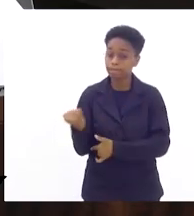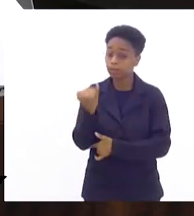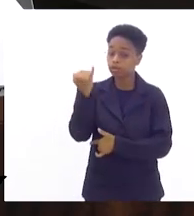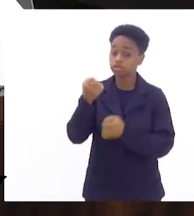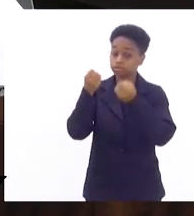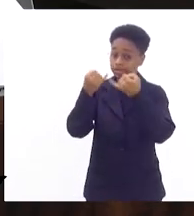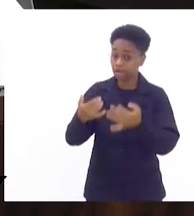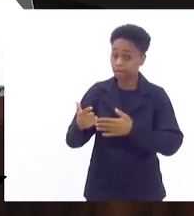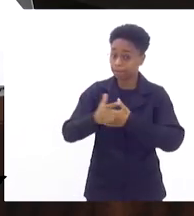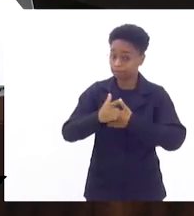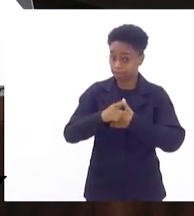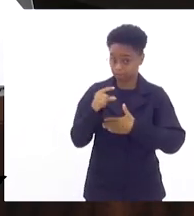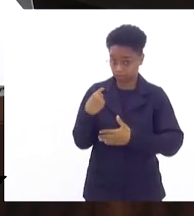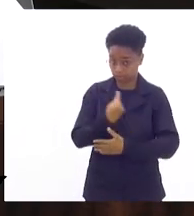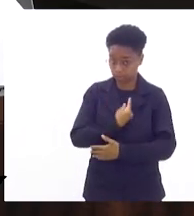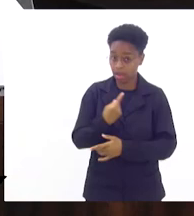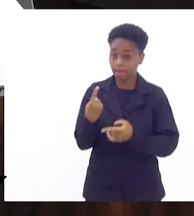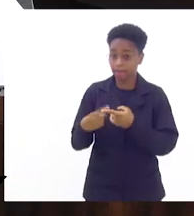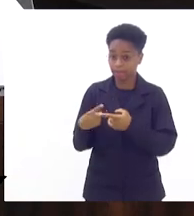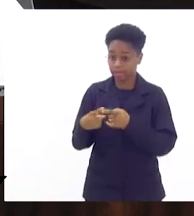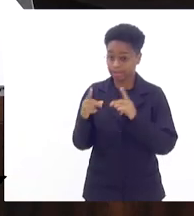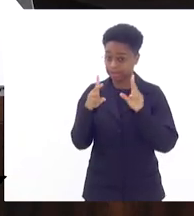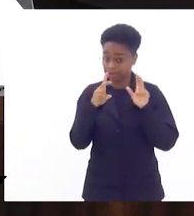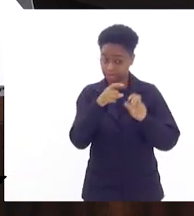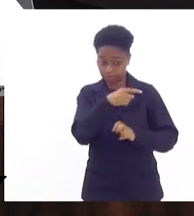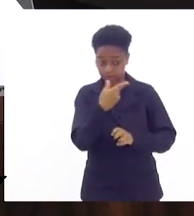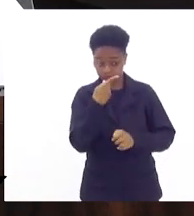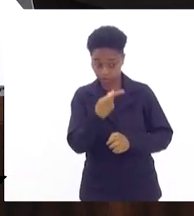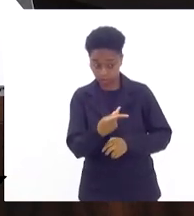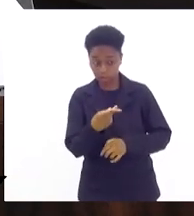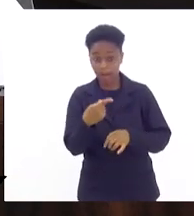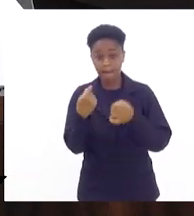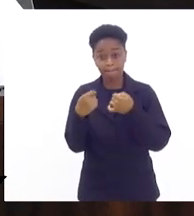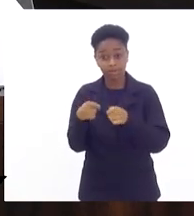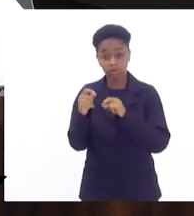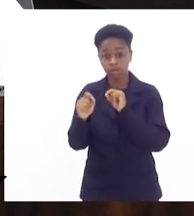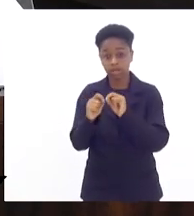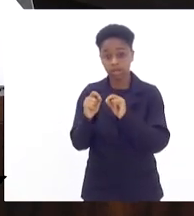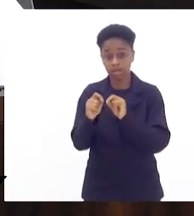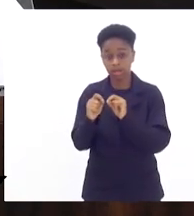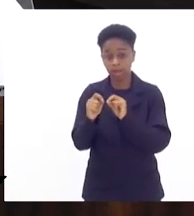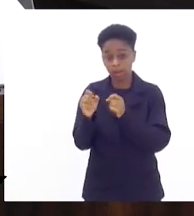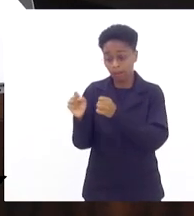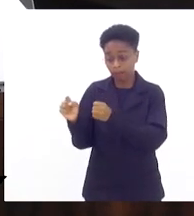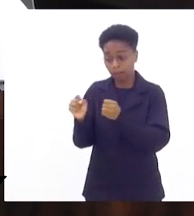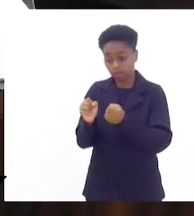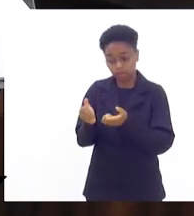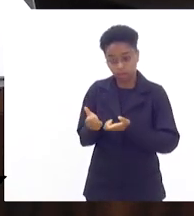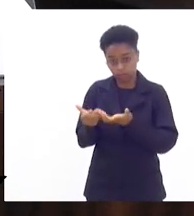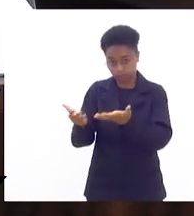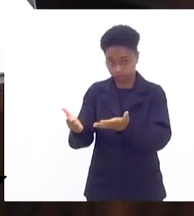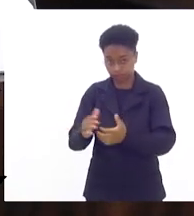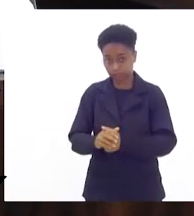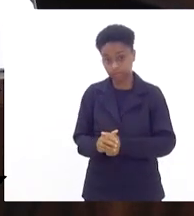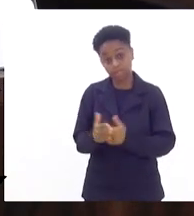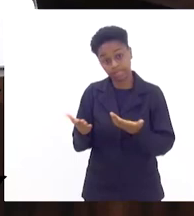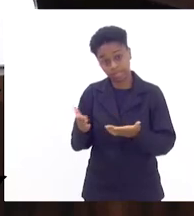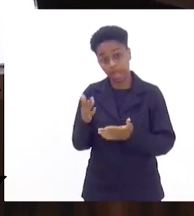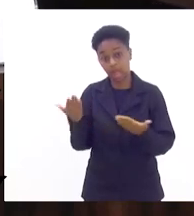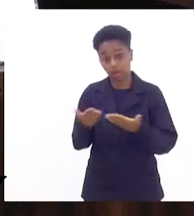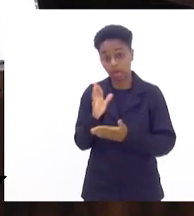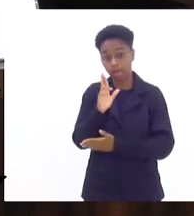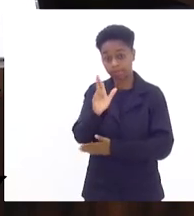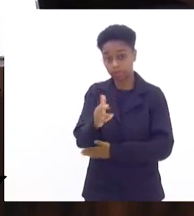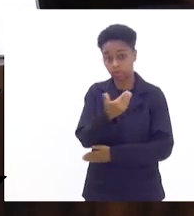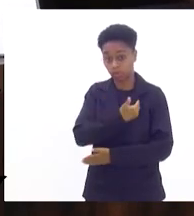da agência. Essa questão ela tem que ser tratada pelo poder concedente. Nesse caso, hoje, representada pelo